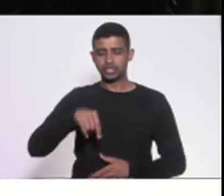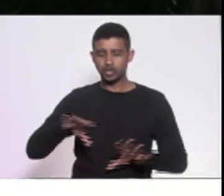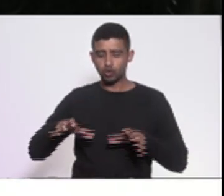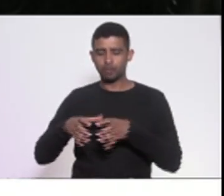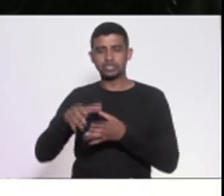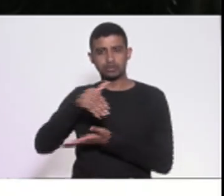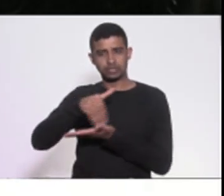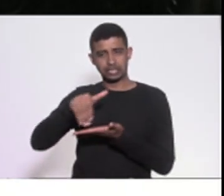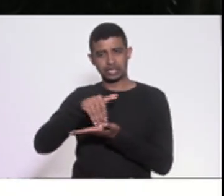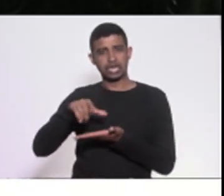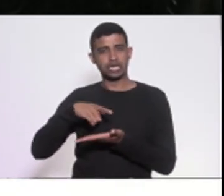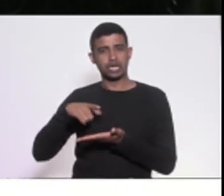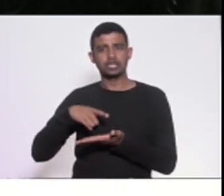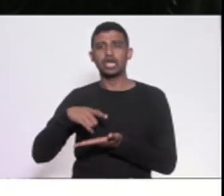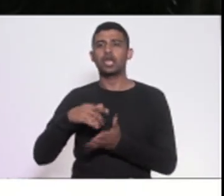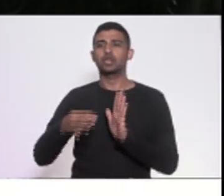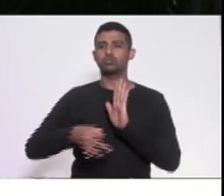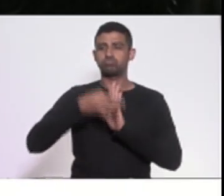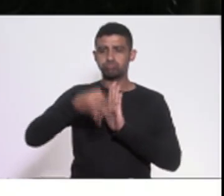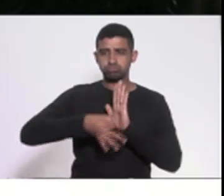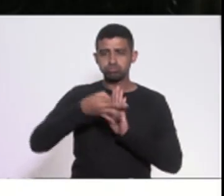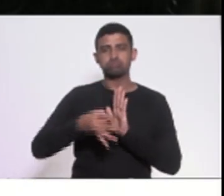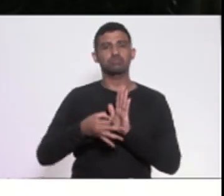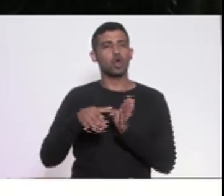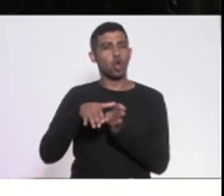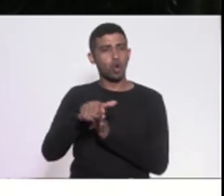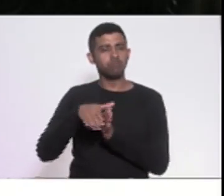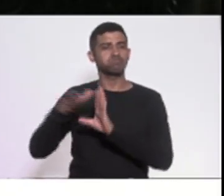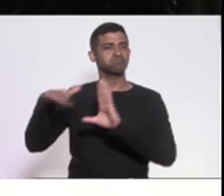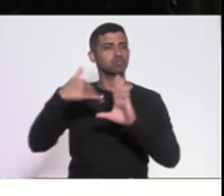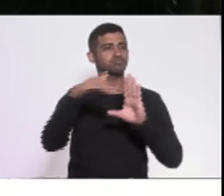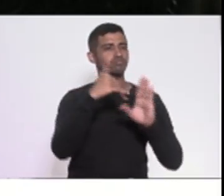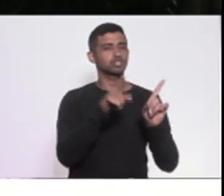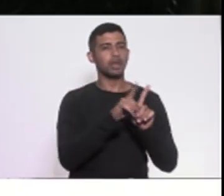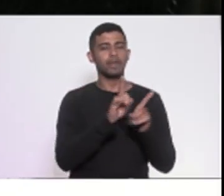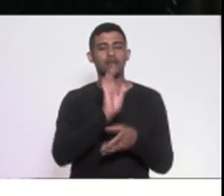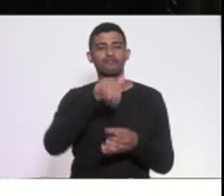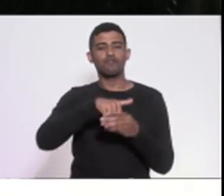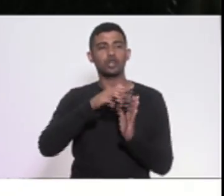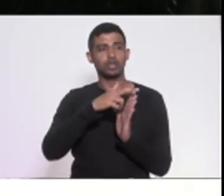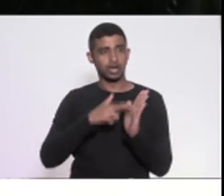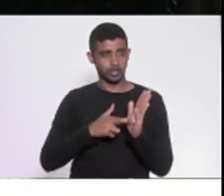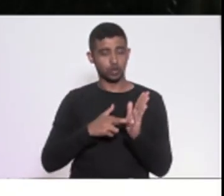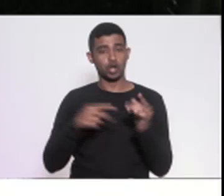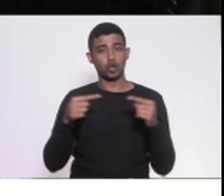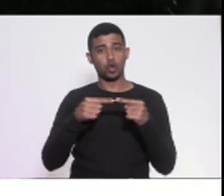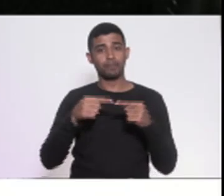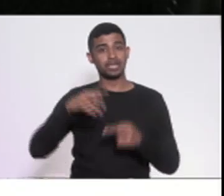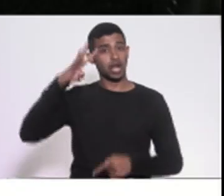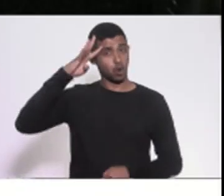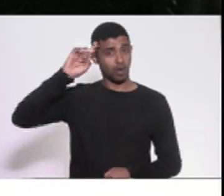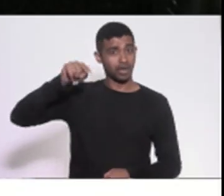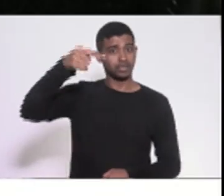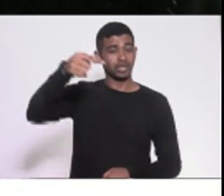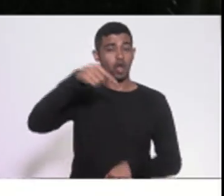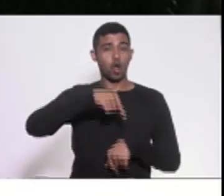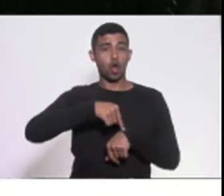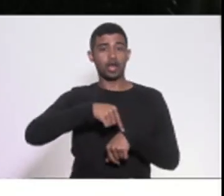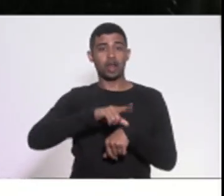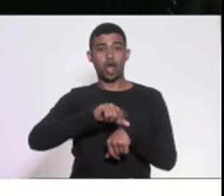estará recebendo as sugestões. O voto do relatório se dará na próxima quarta-feira, às